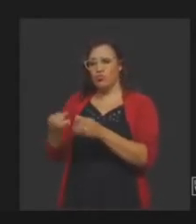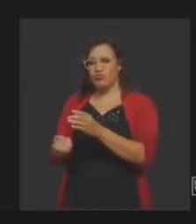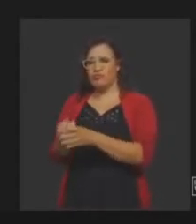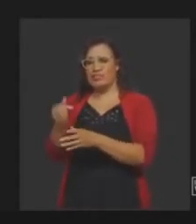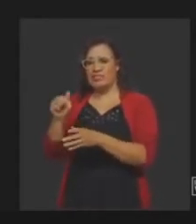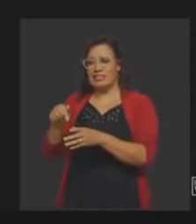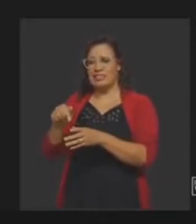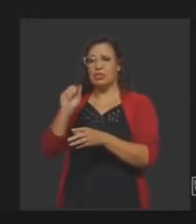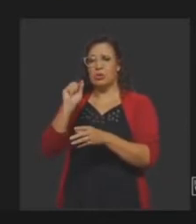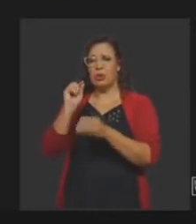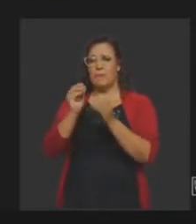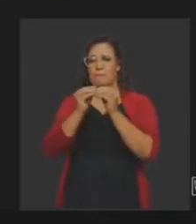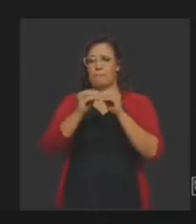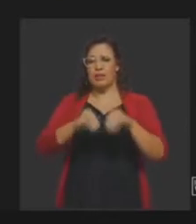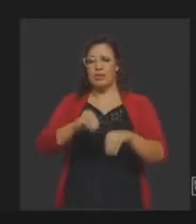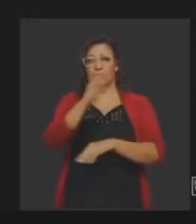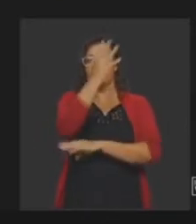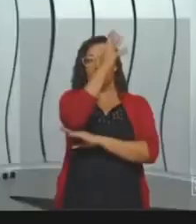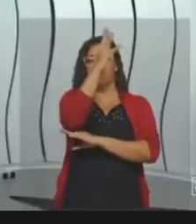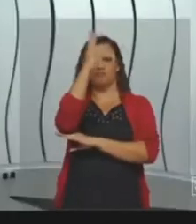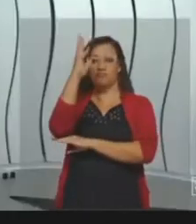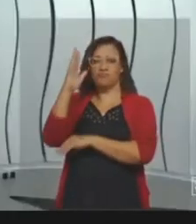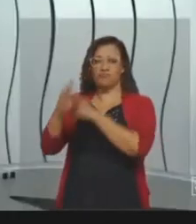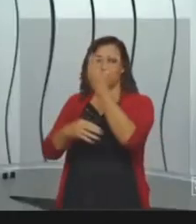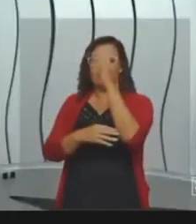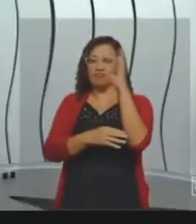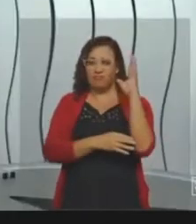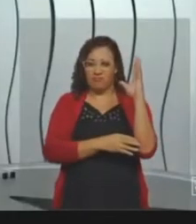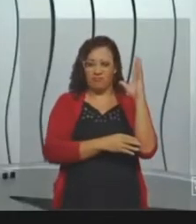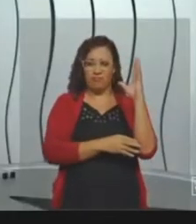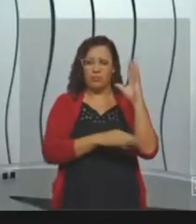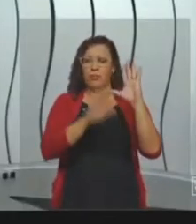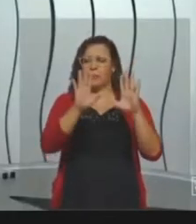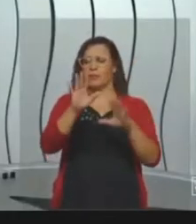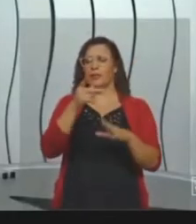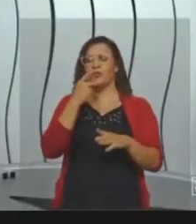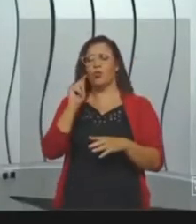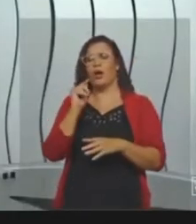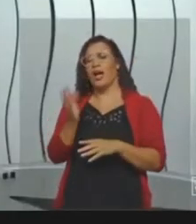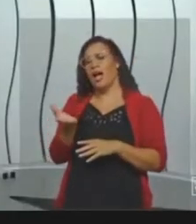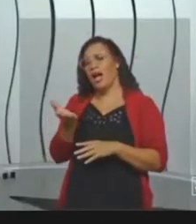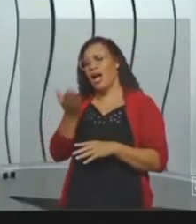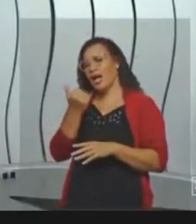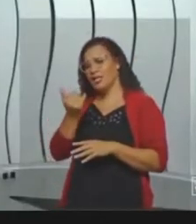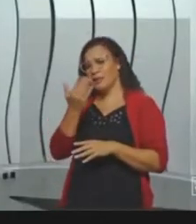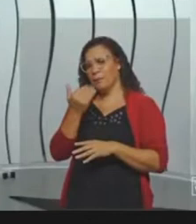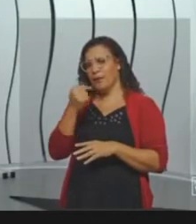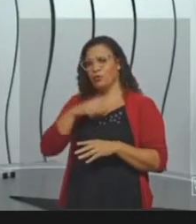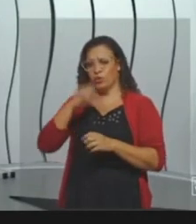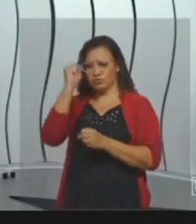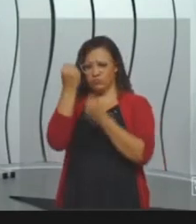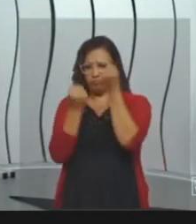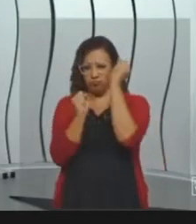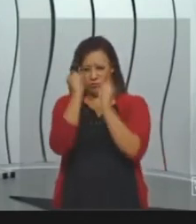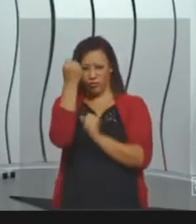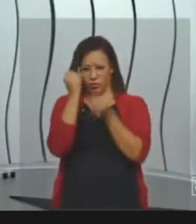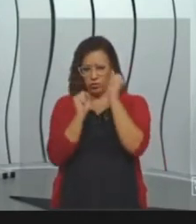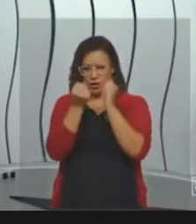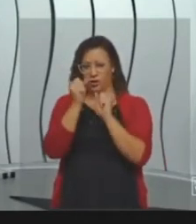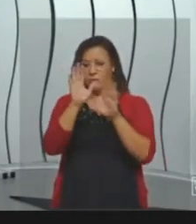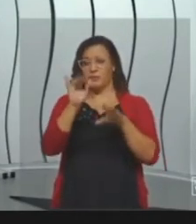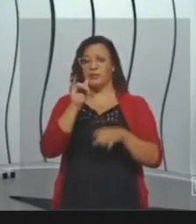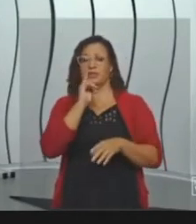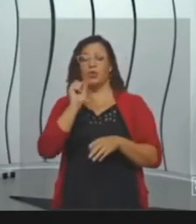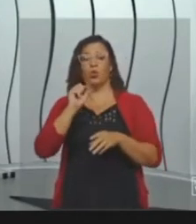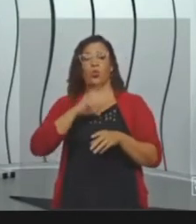ao meio ambiente. Quando eu falo de alimentos processados, eu estou falando de um alimento que